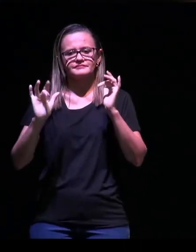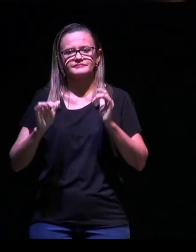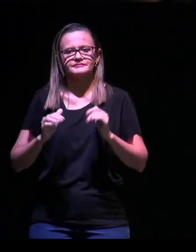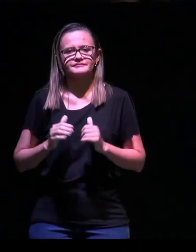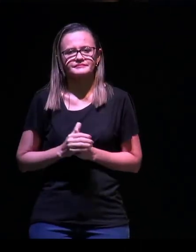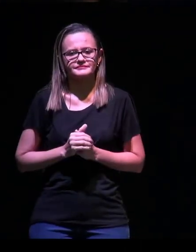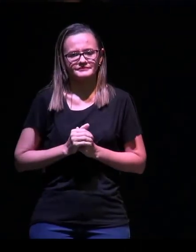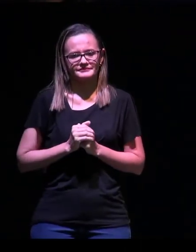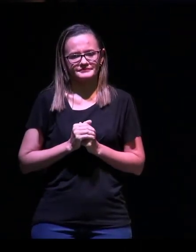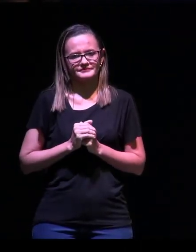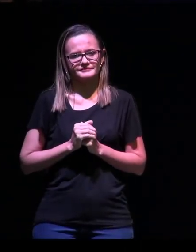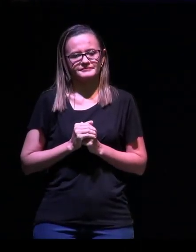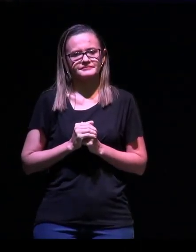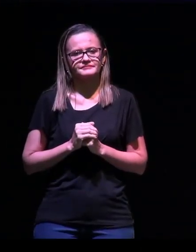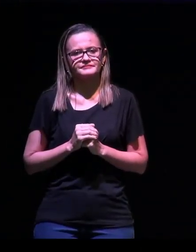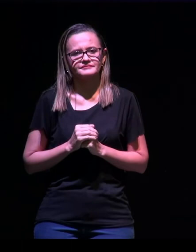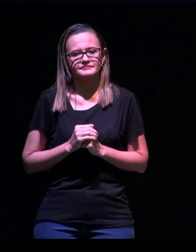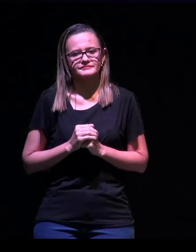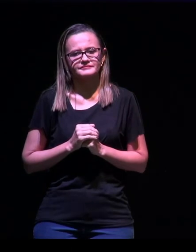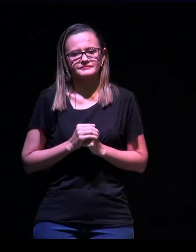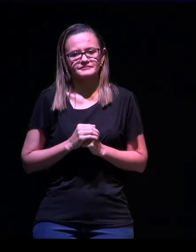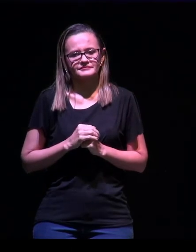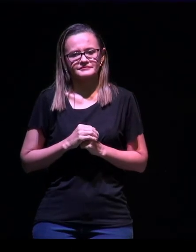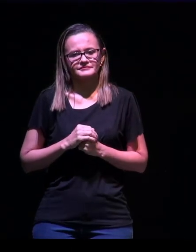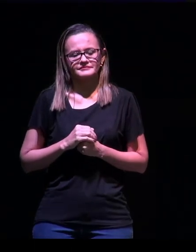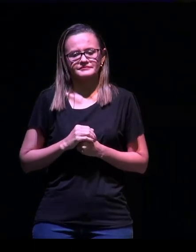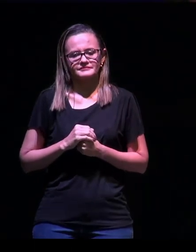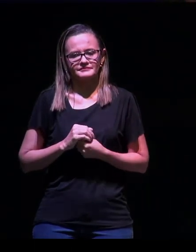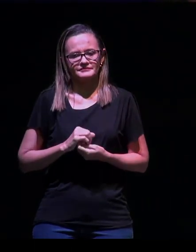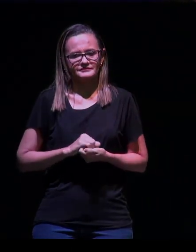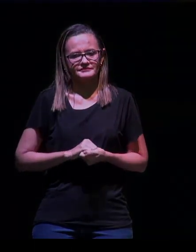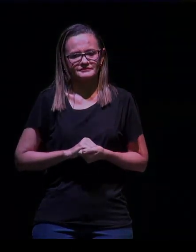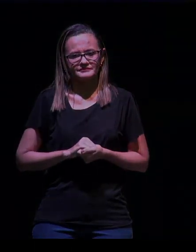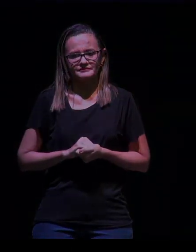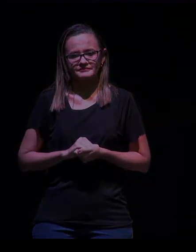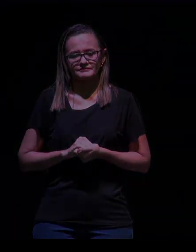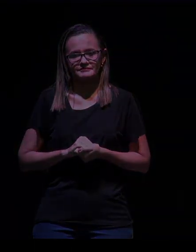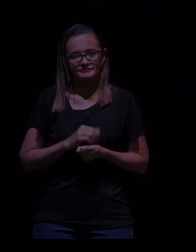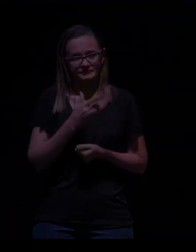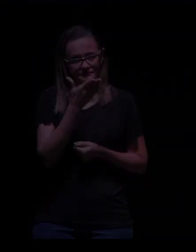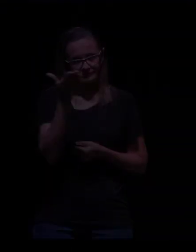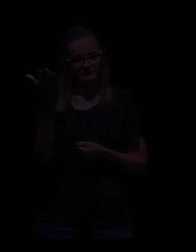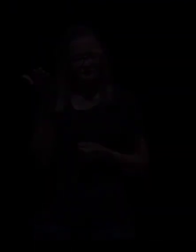Você está preparado